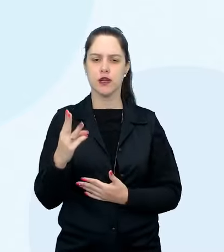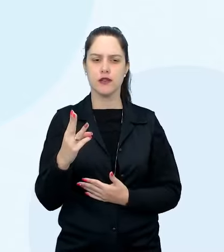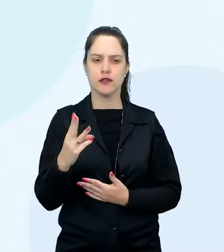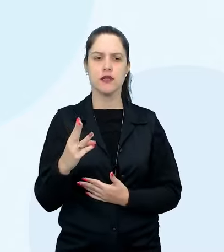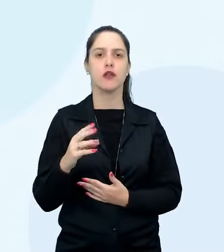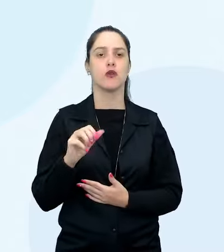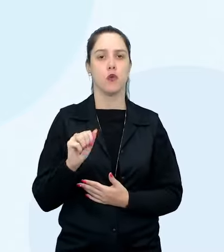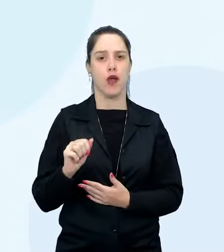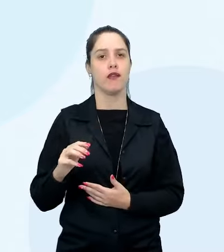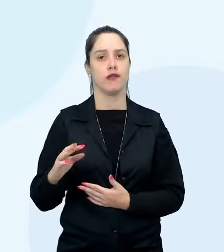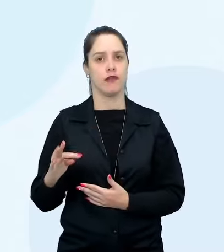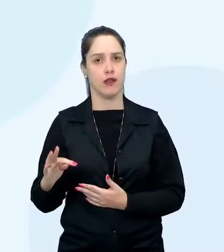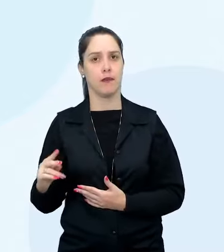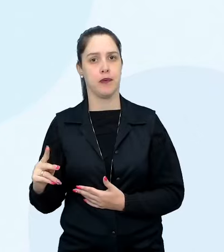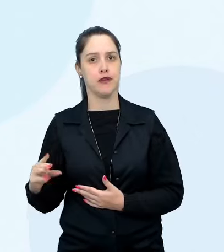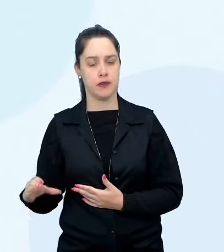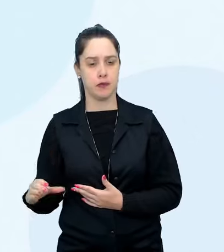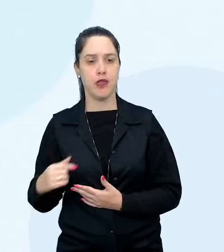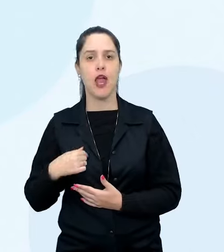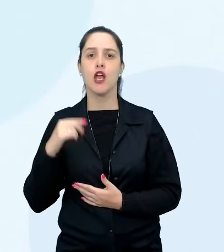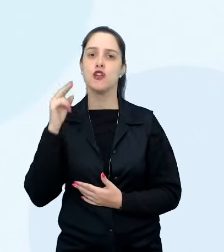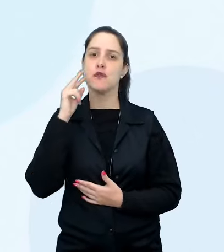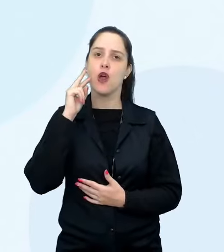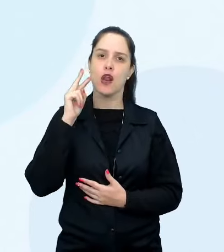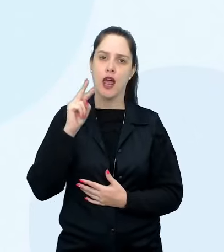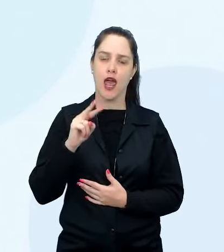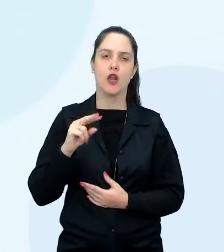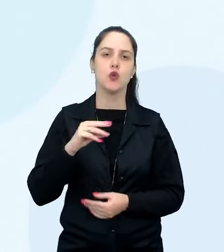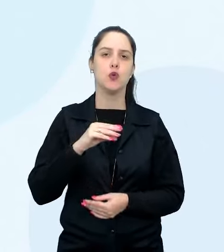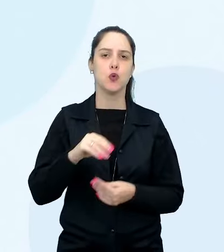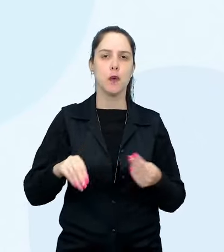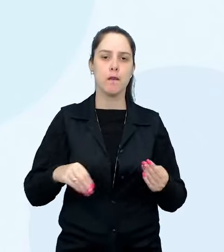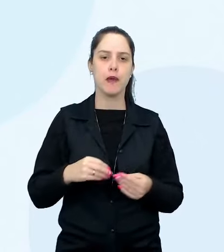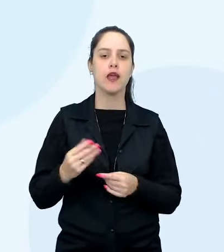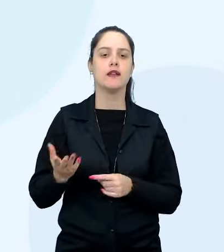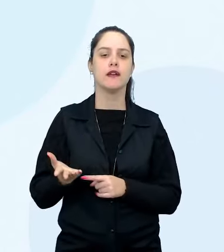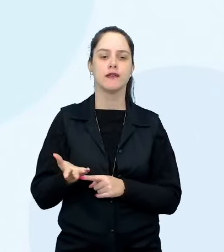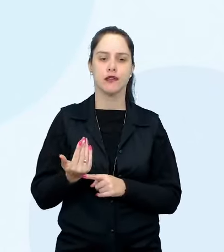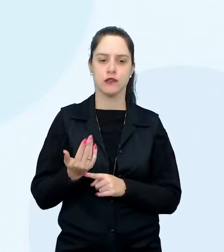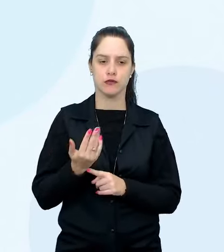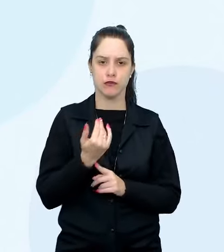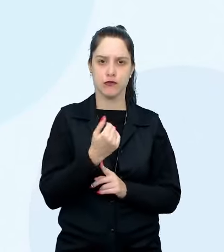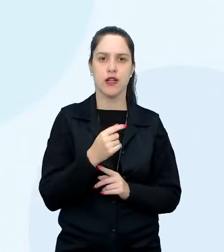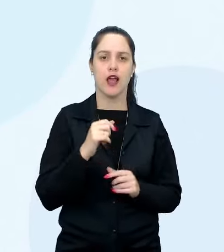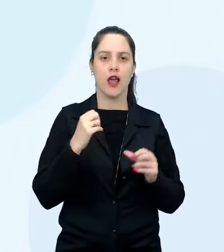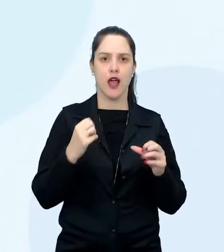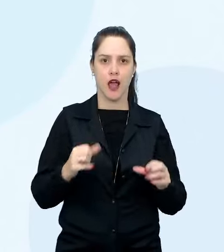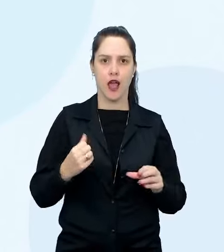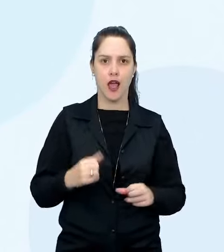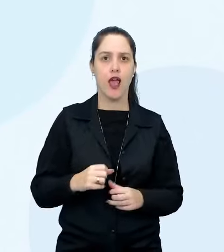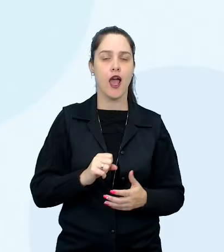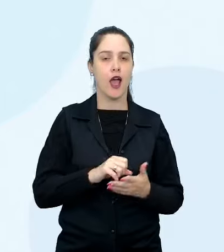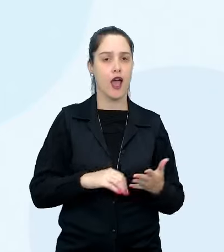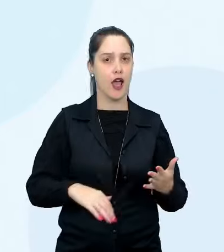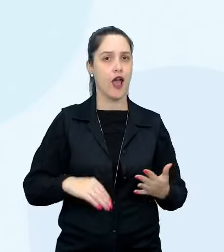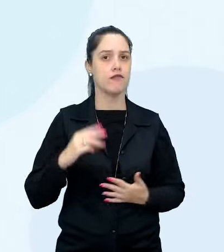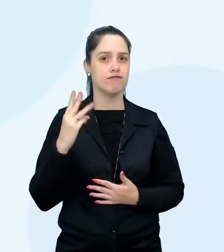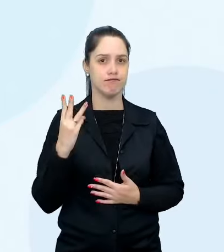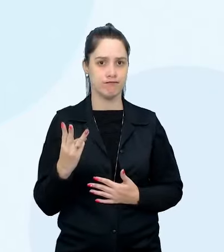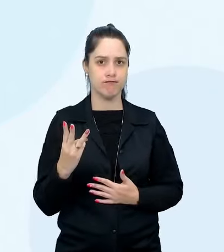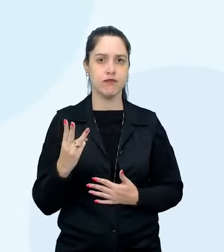TPC, a gente vai olhar, por meio dessas metodologias ativas, das avaliações, a atividade 3,